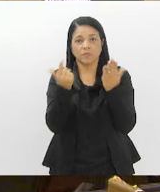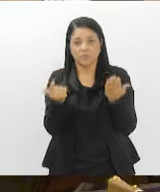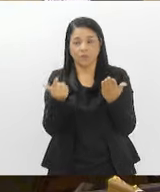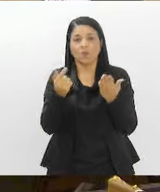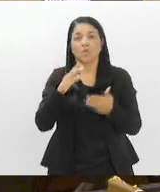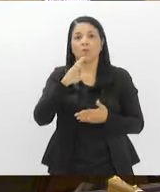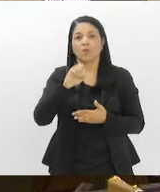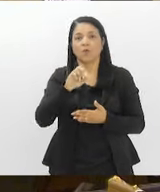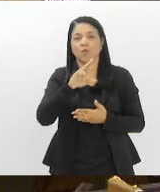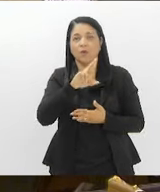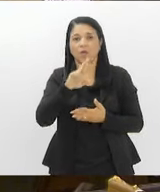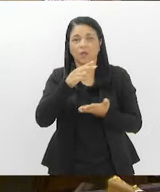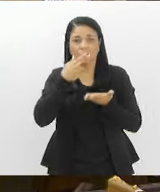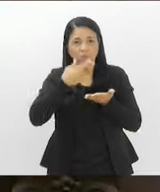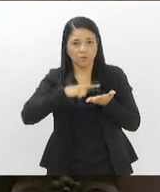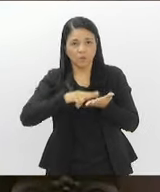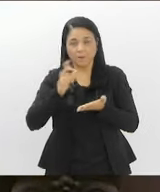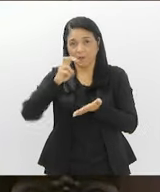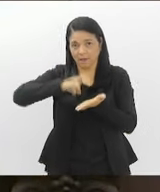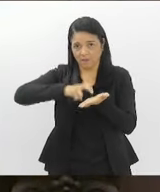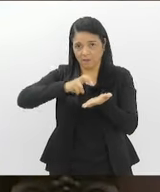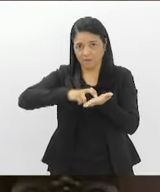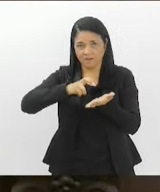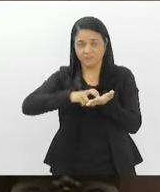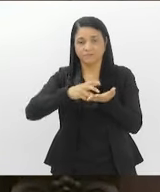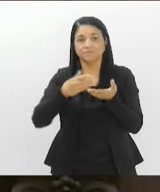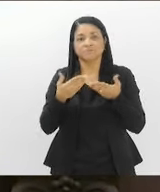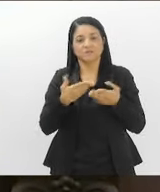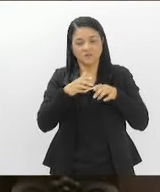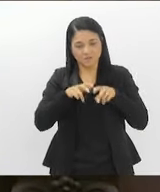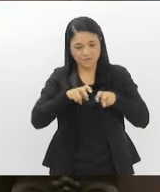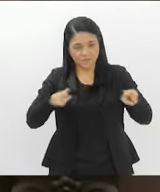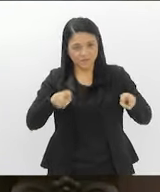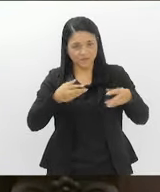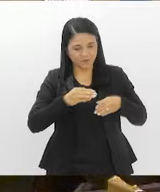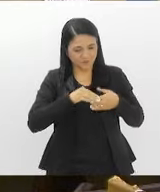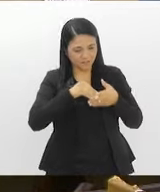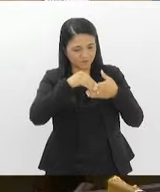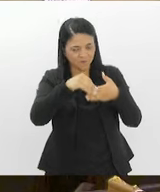ao cerimonial que conduza o homenageado até a mesa de honra, por favor.